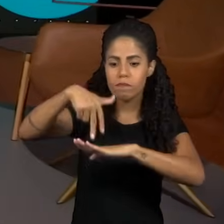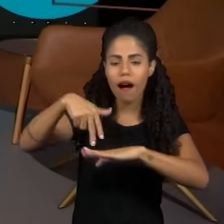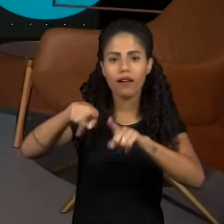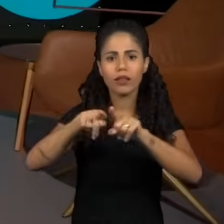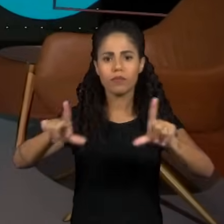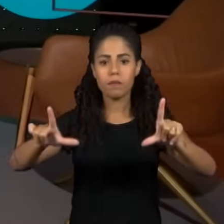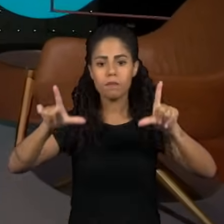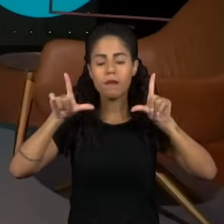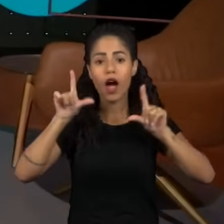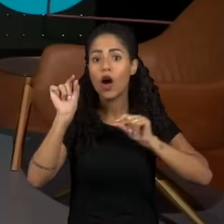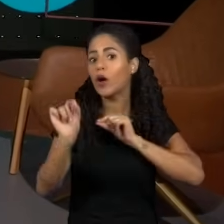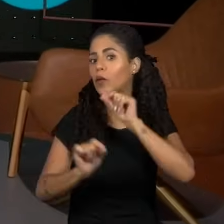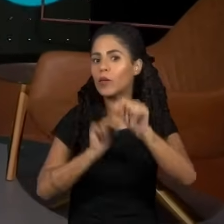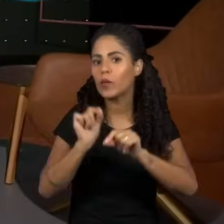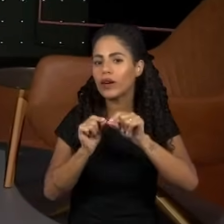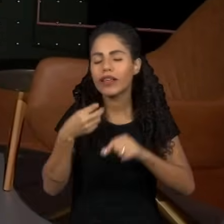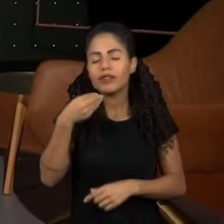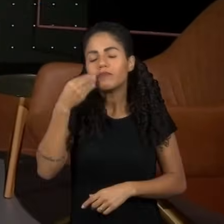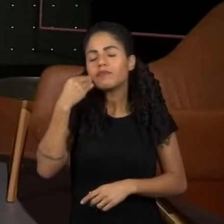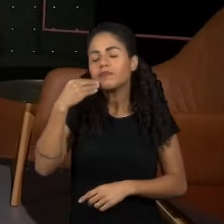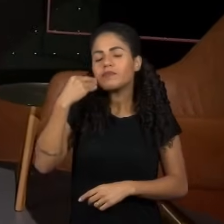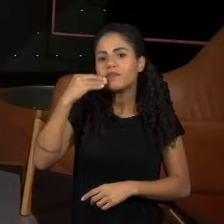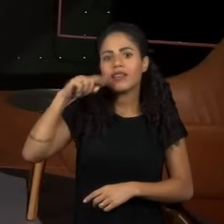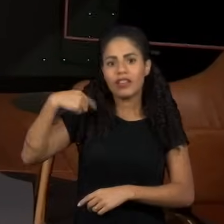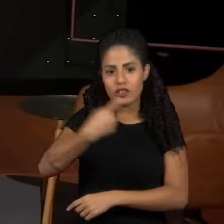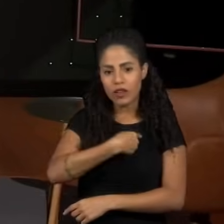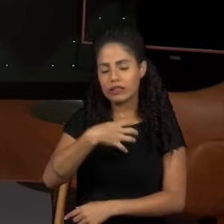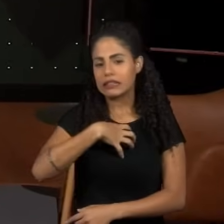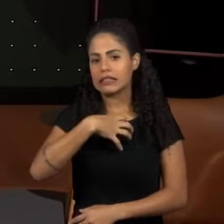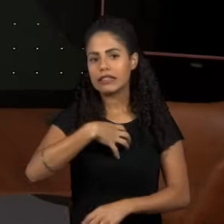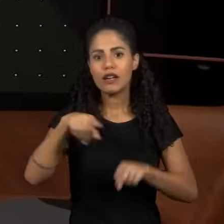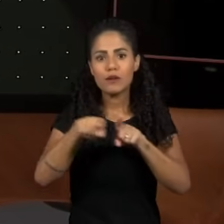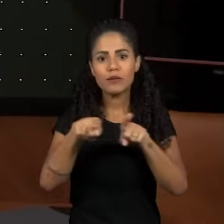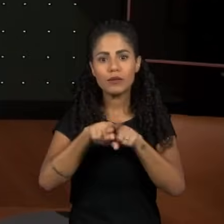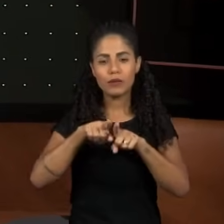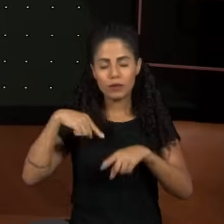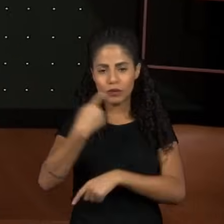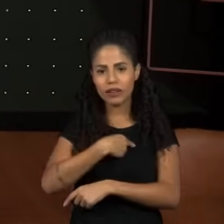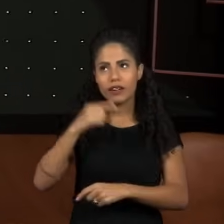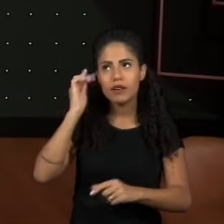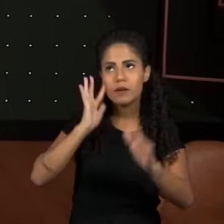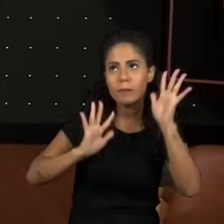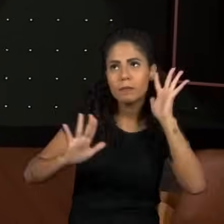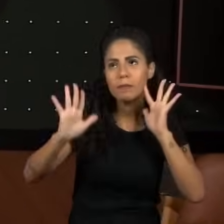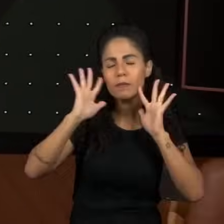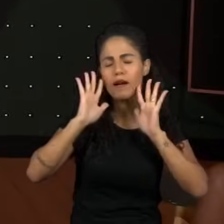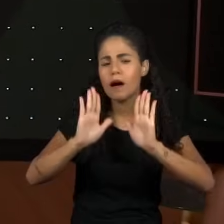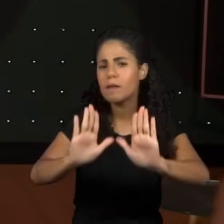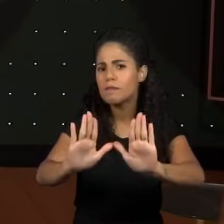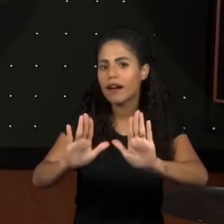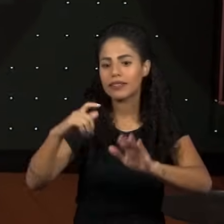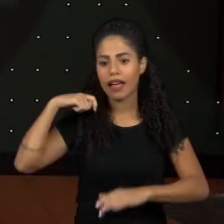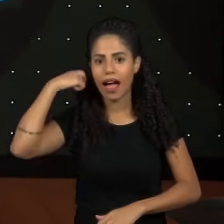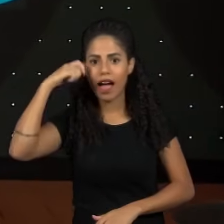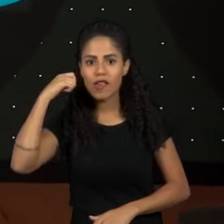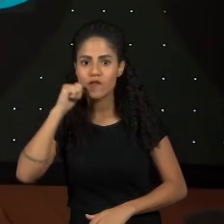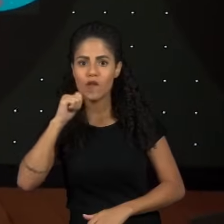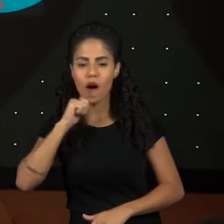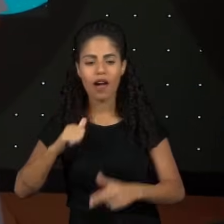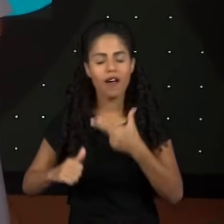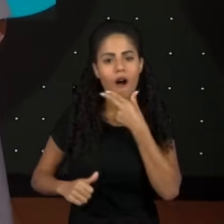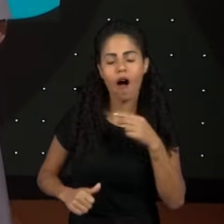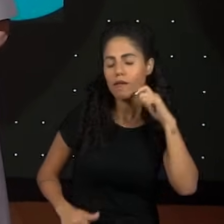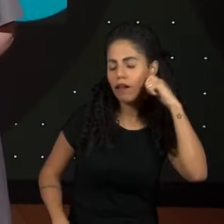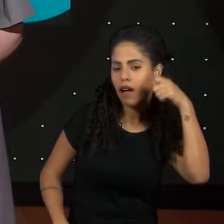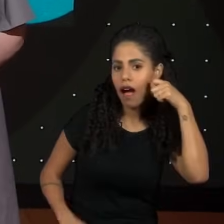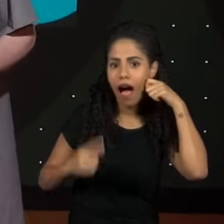um pedaço da experiência humana, um recorte de nós mesmos. Mas para isso, atores e atrizes são